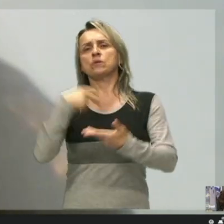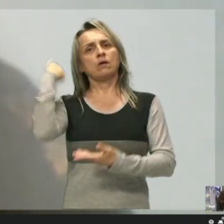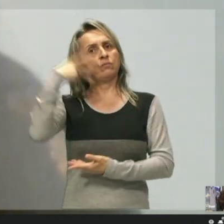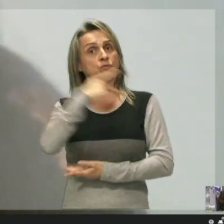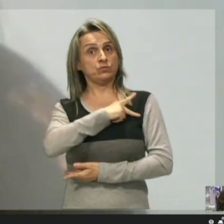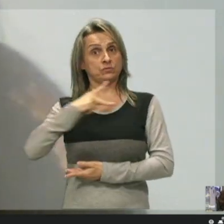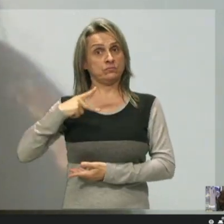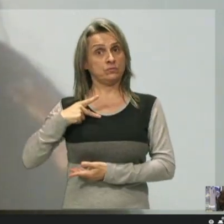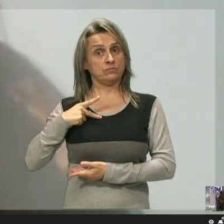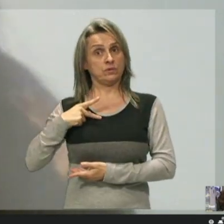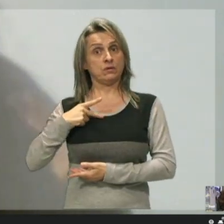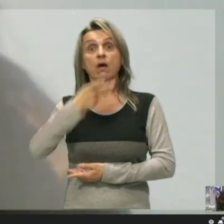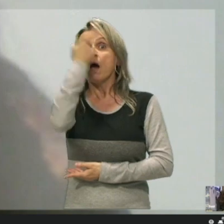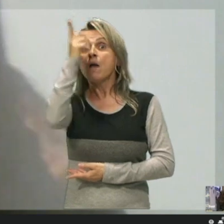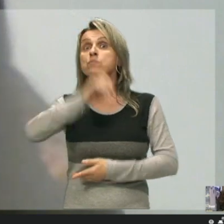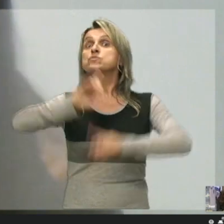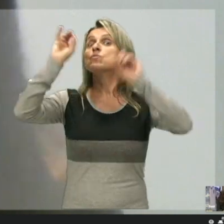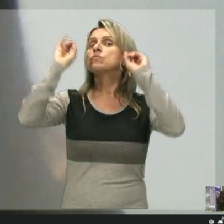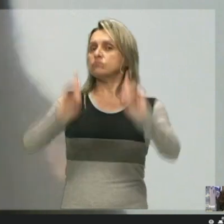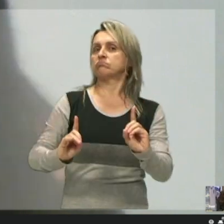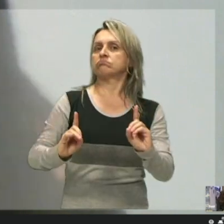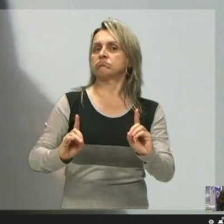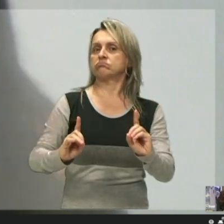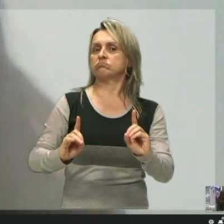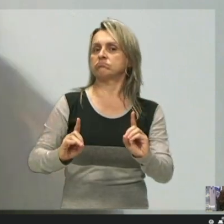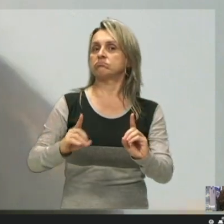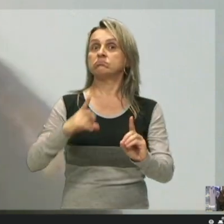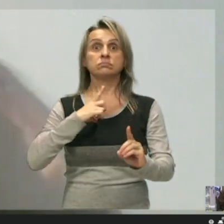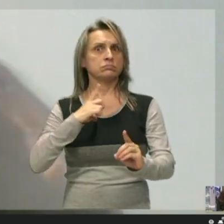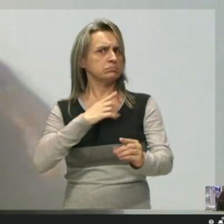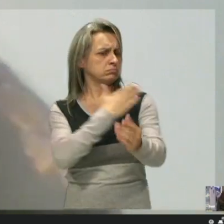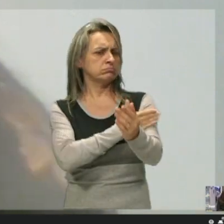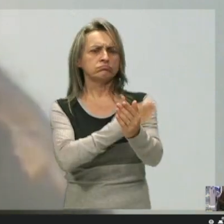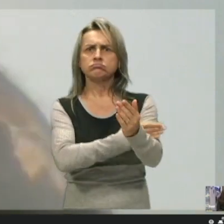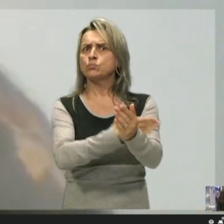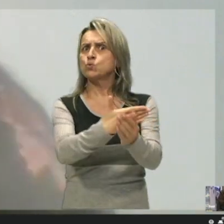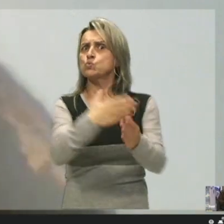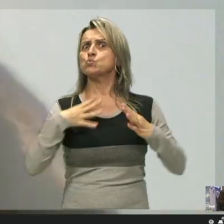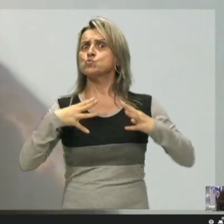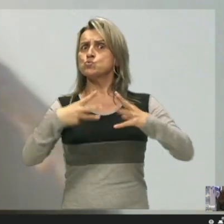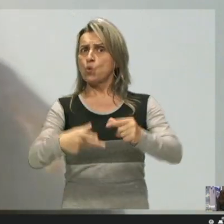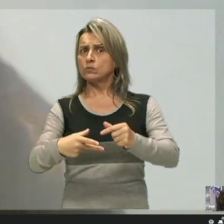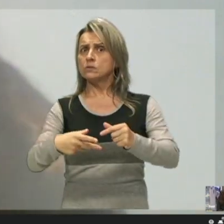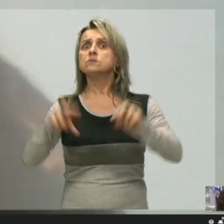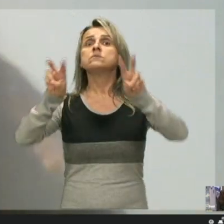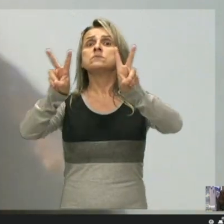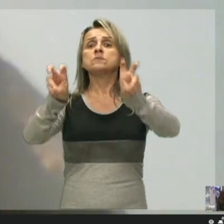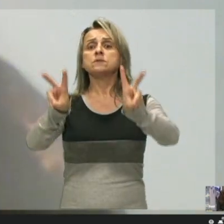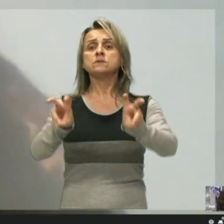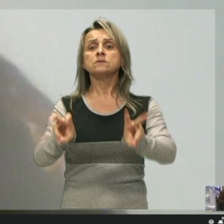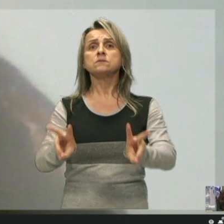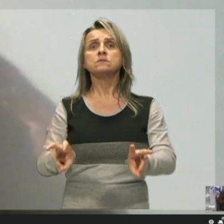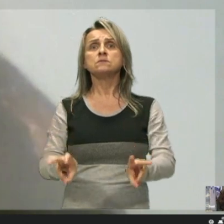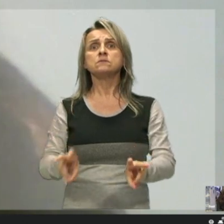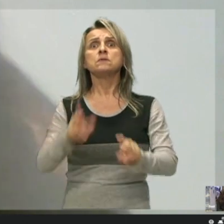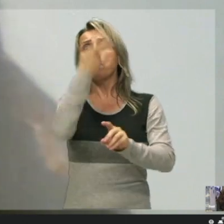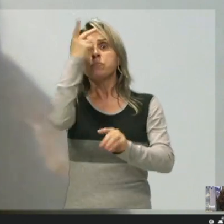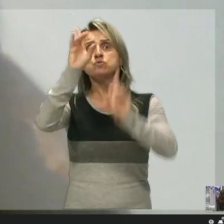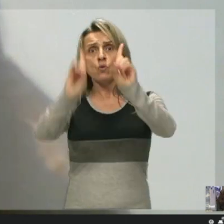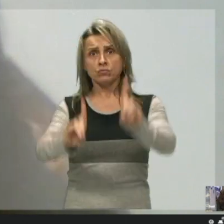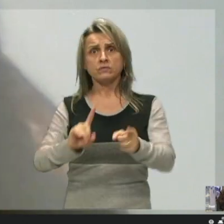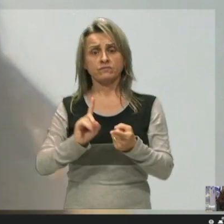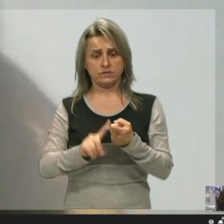têm que ser. A pessoa com deficiência, ela perpassa por todas as pastas. Ele está na saúde, ele está na assistência, ele está na educação. Então, são essas secretarias que